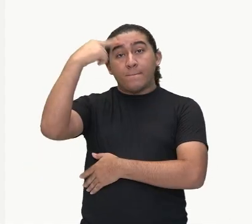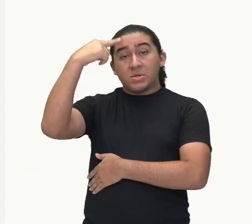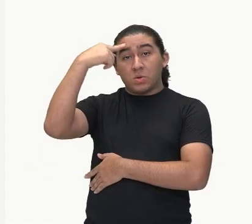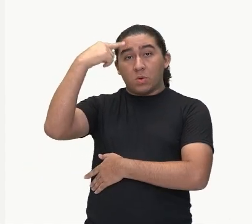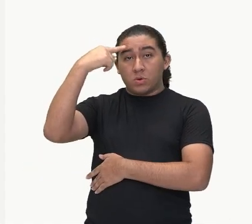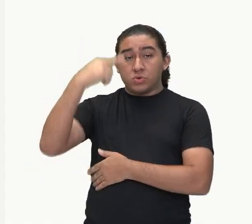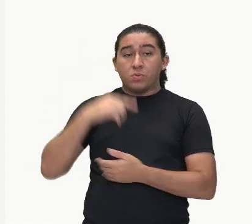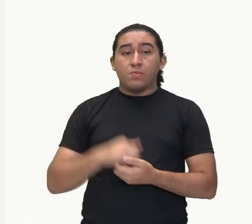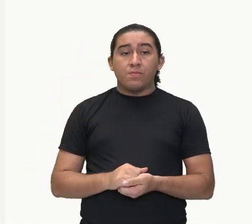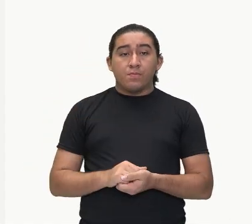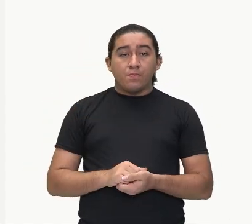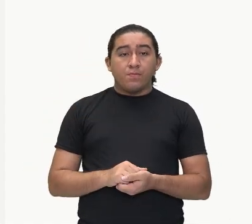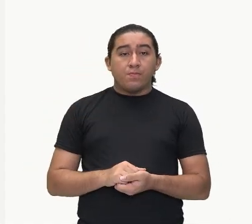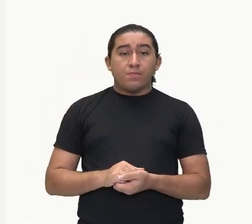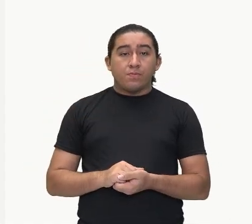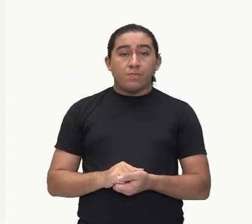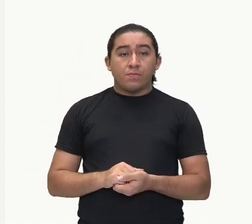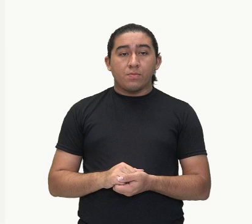psicológico.